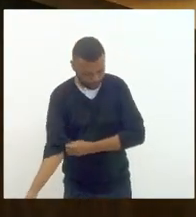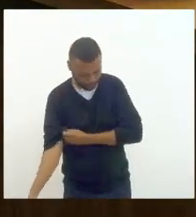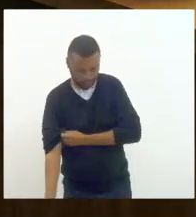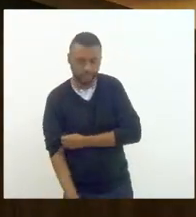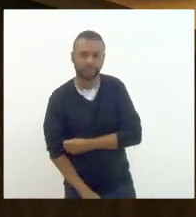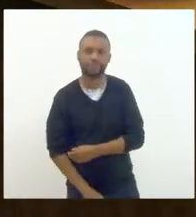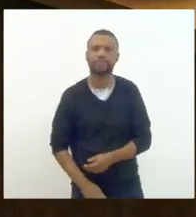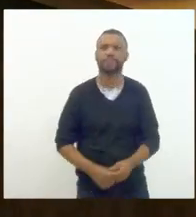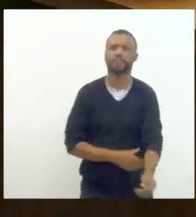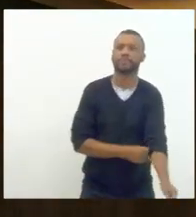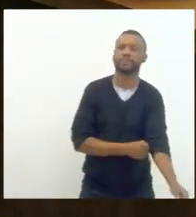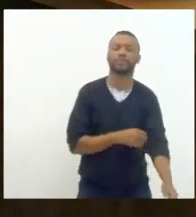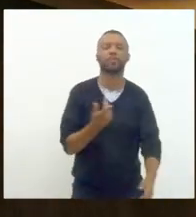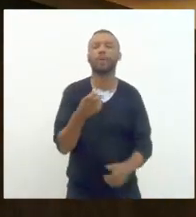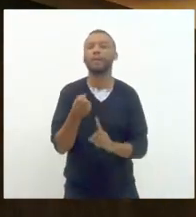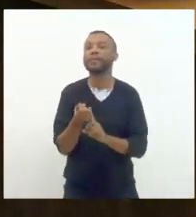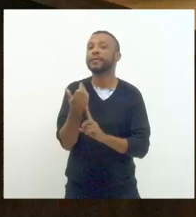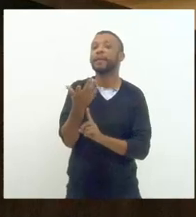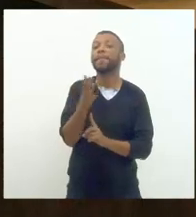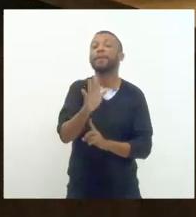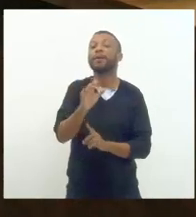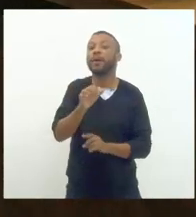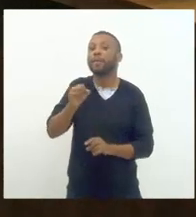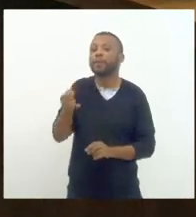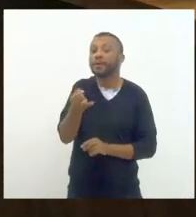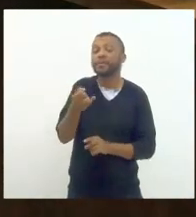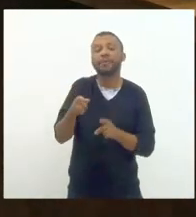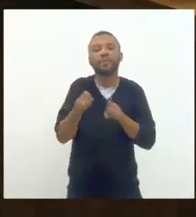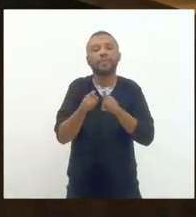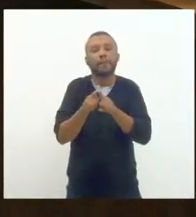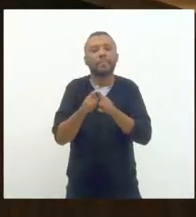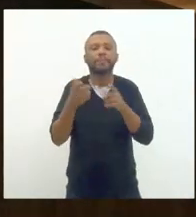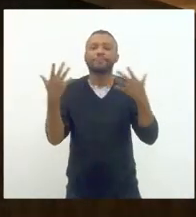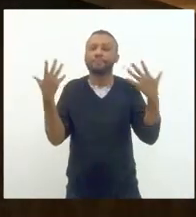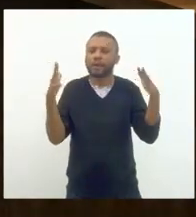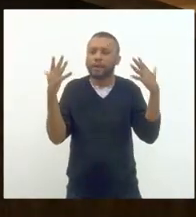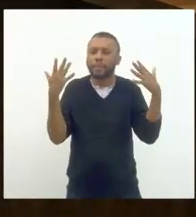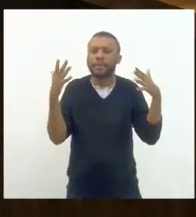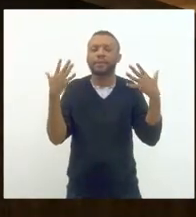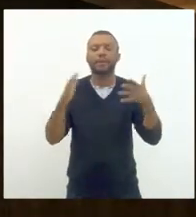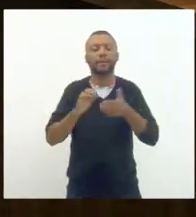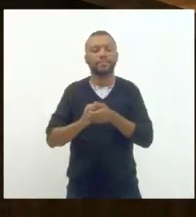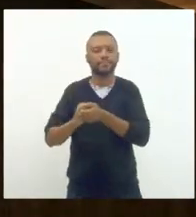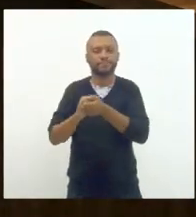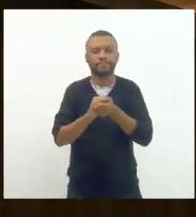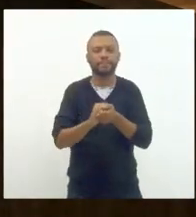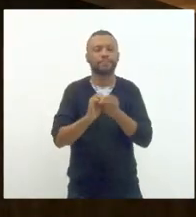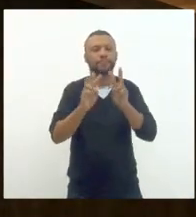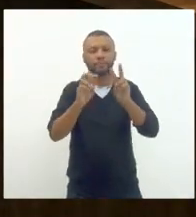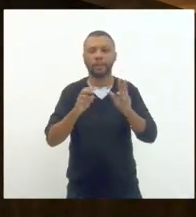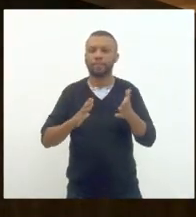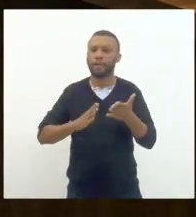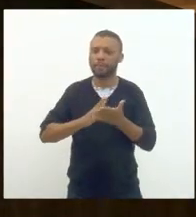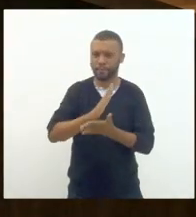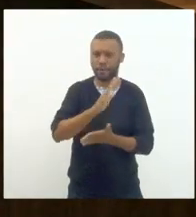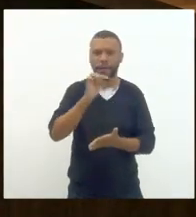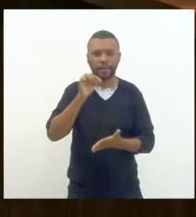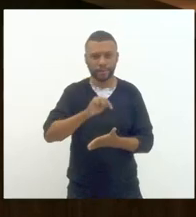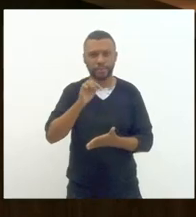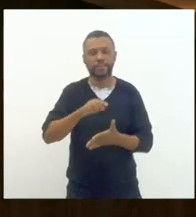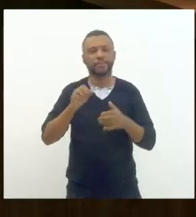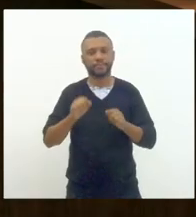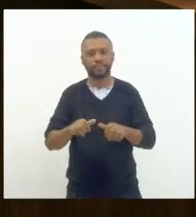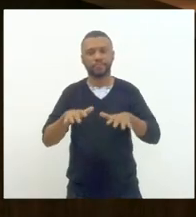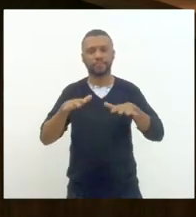não é bem uma declaração, mas eu aproveito, inclusive até para parabenizar, né, a matéria que foi aprovada aqui por esta